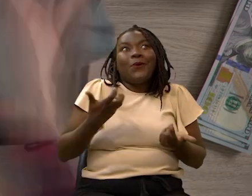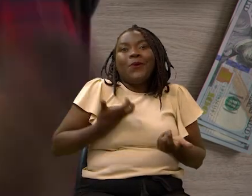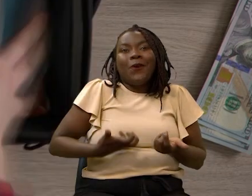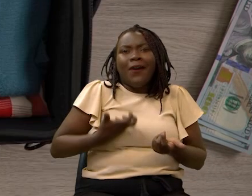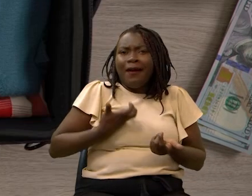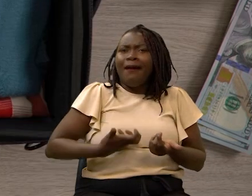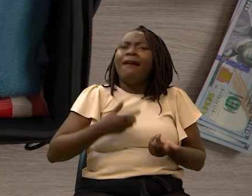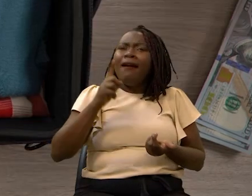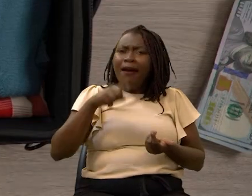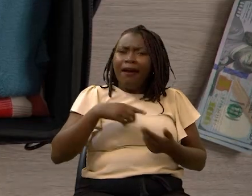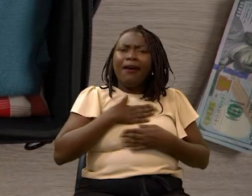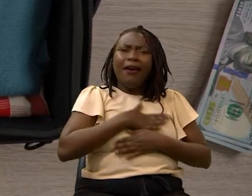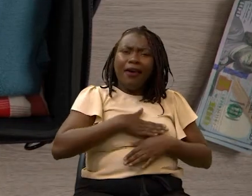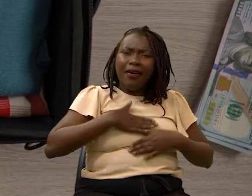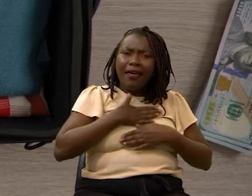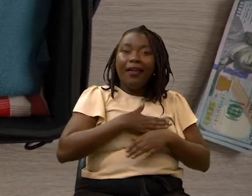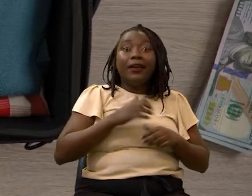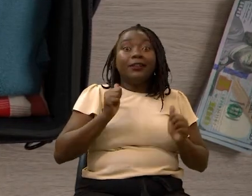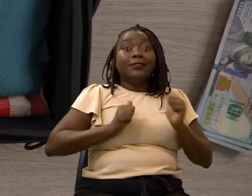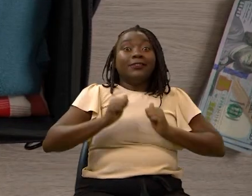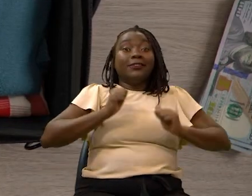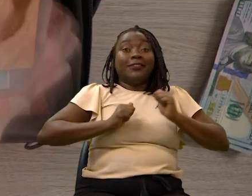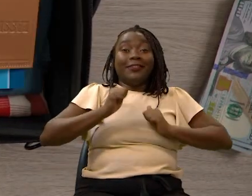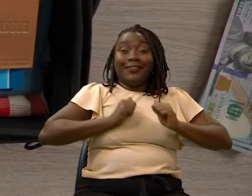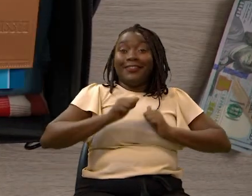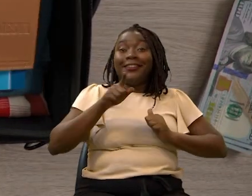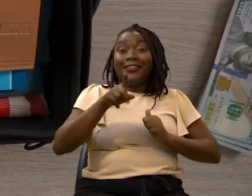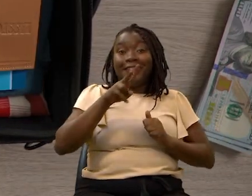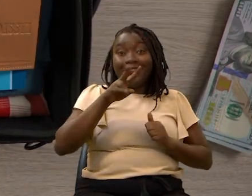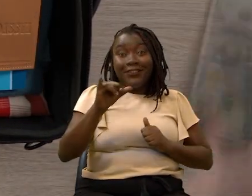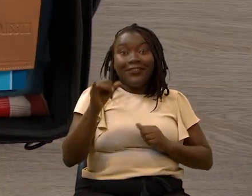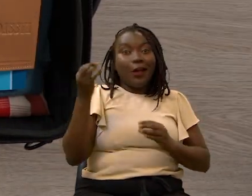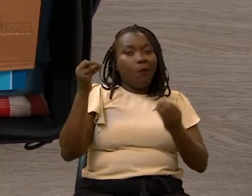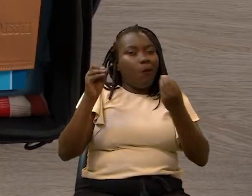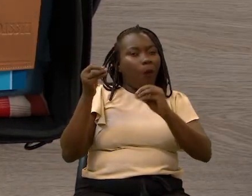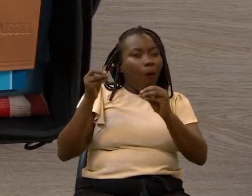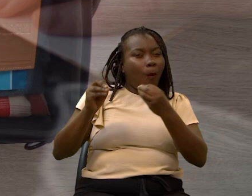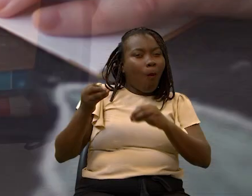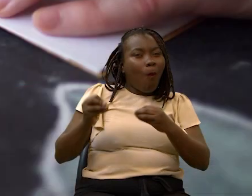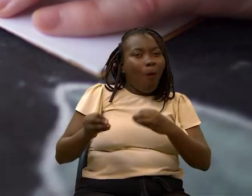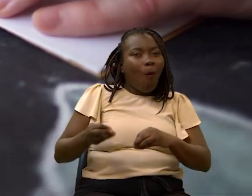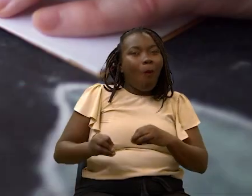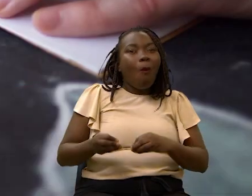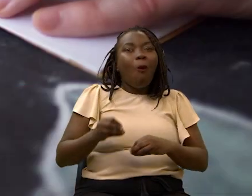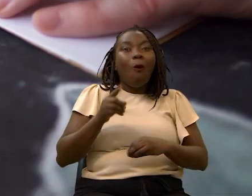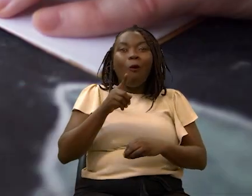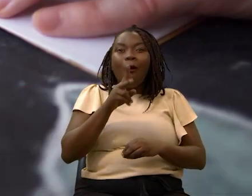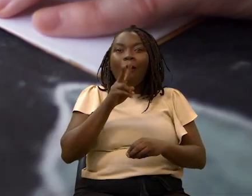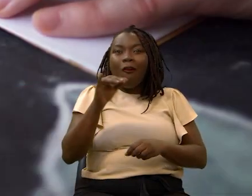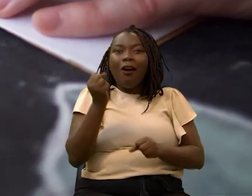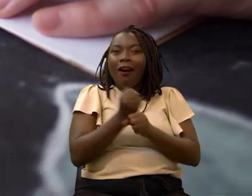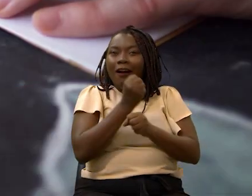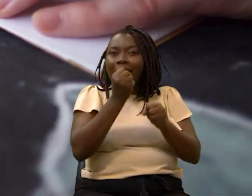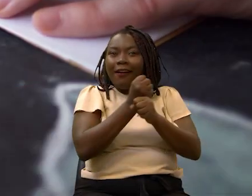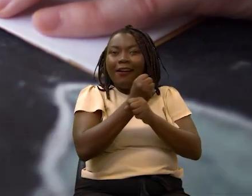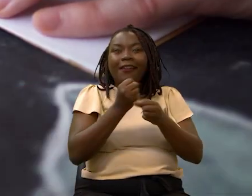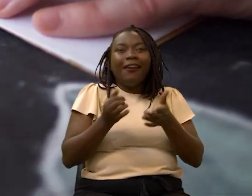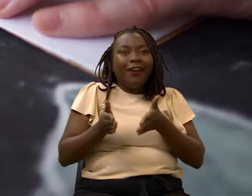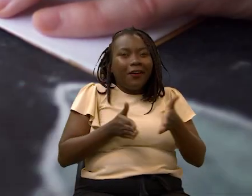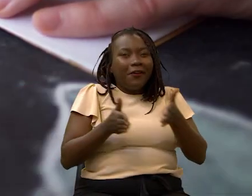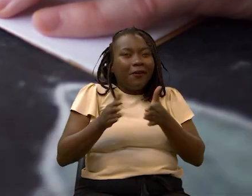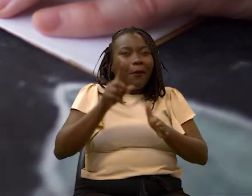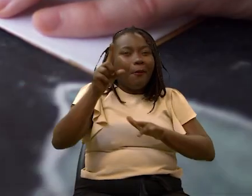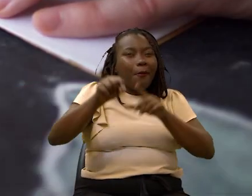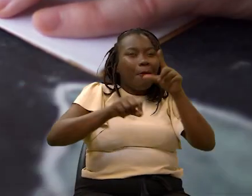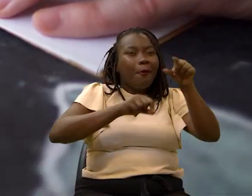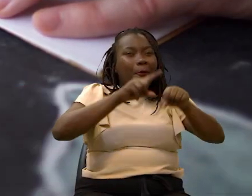é algo chato, ele é prazeroso, as expectativas que você vai montando, que você vai constituindo, a